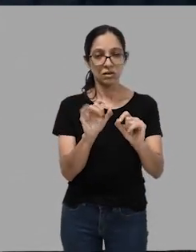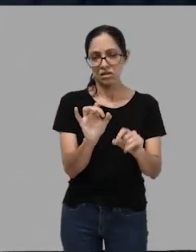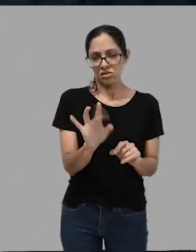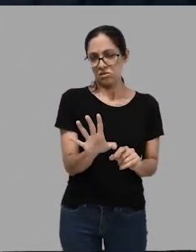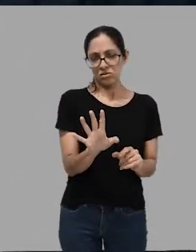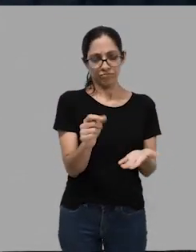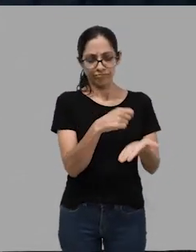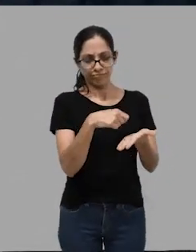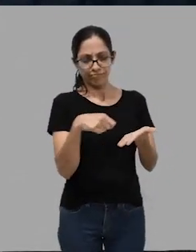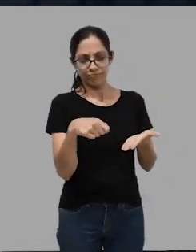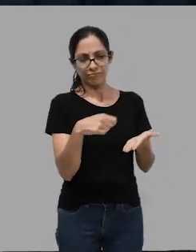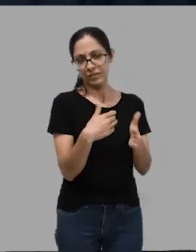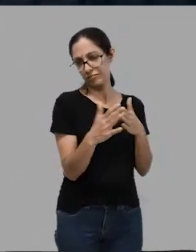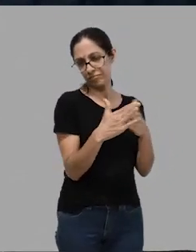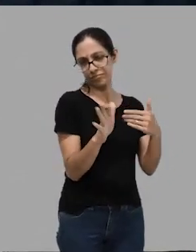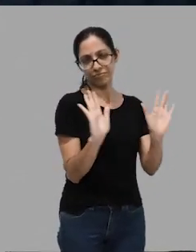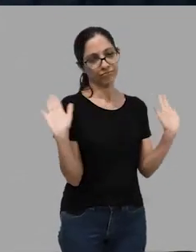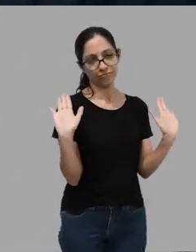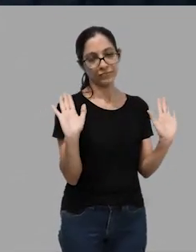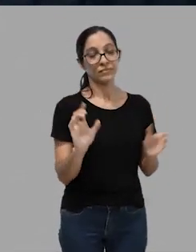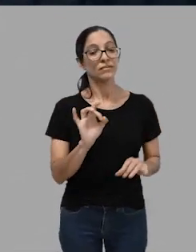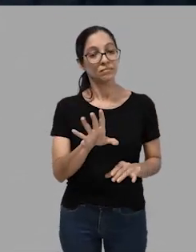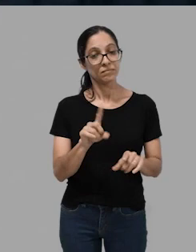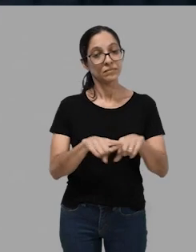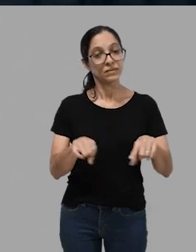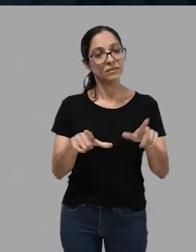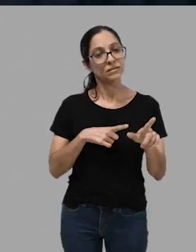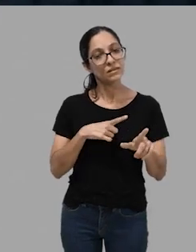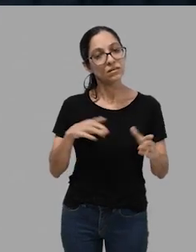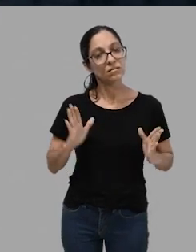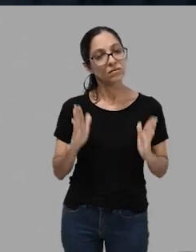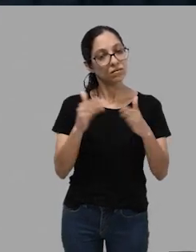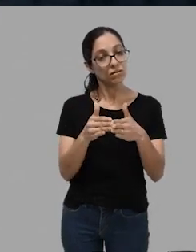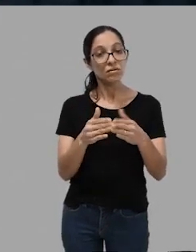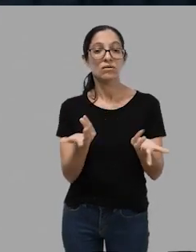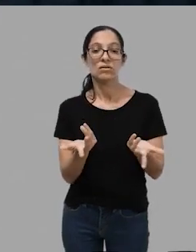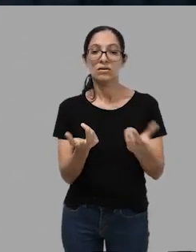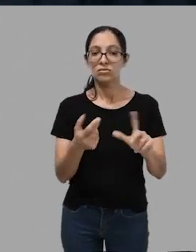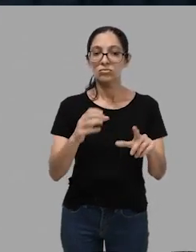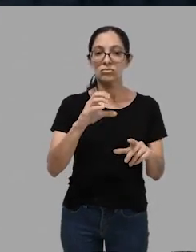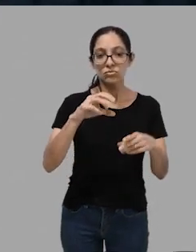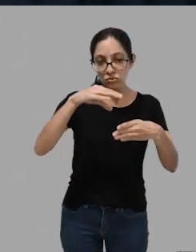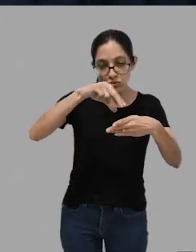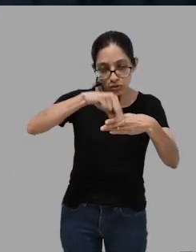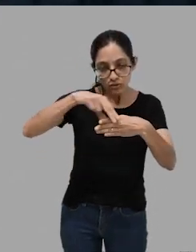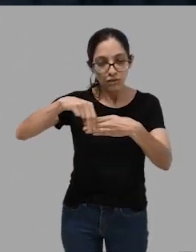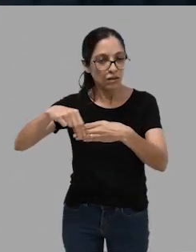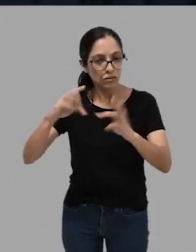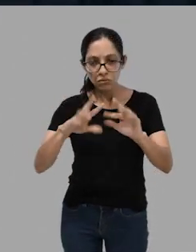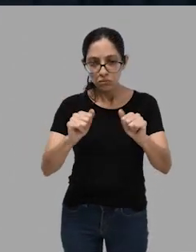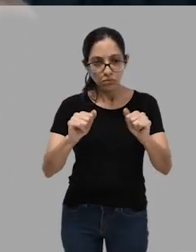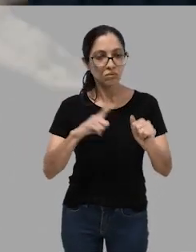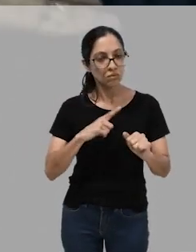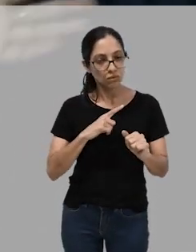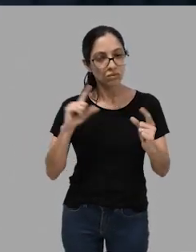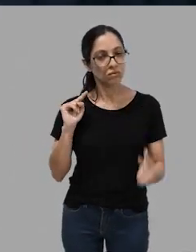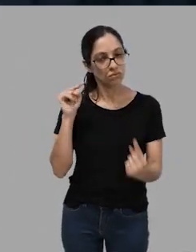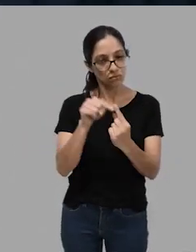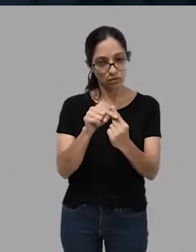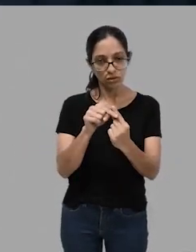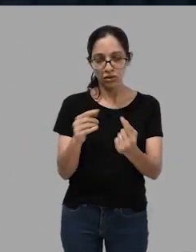assim escrever por escrever tem um objetivo sim os cordéis Assim como as novelas de Cavalaria tinham o seu objetivo uma